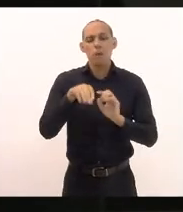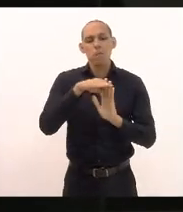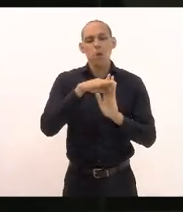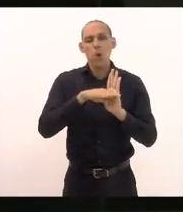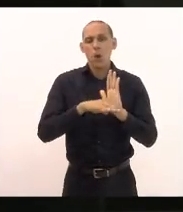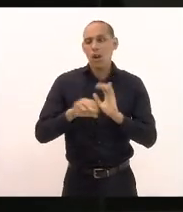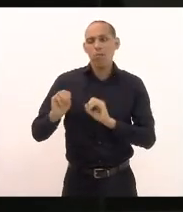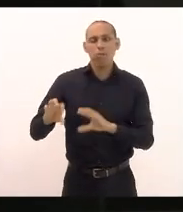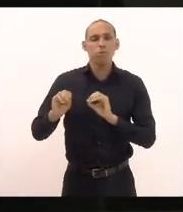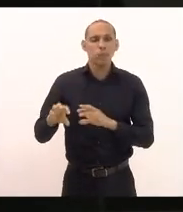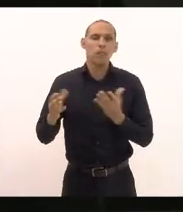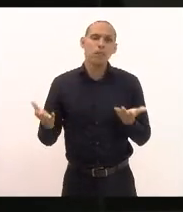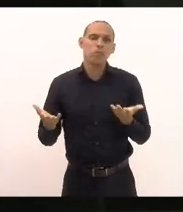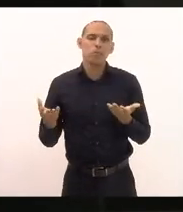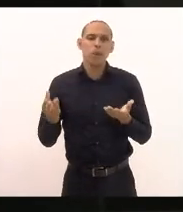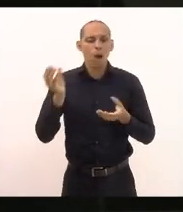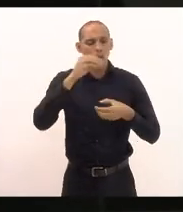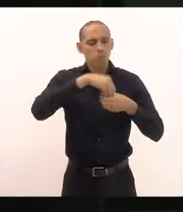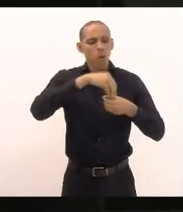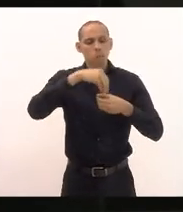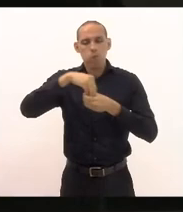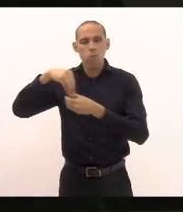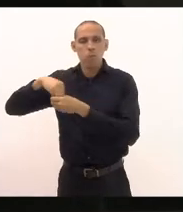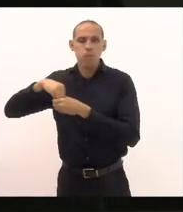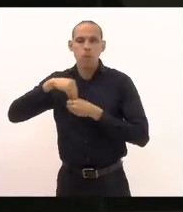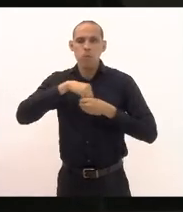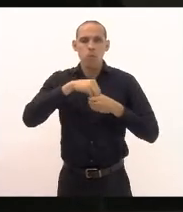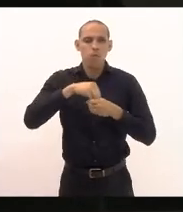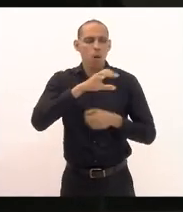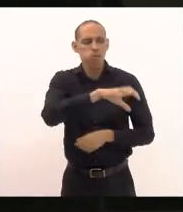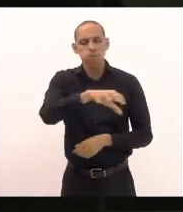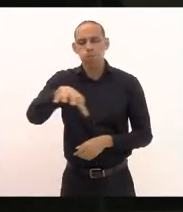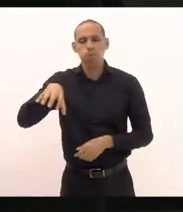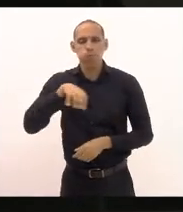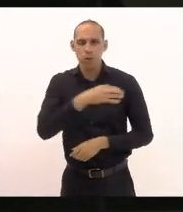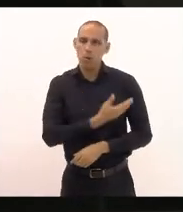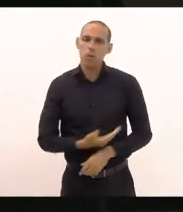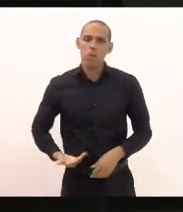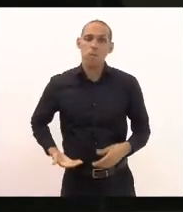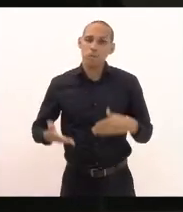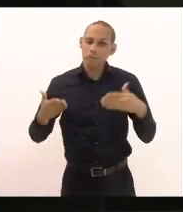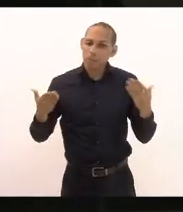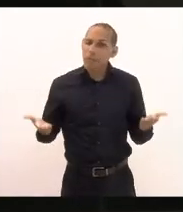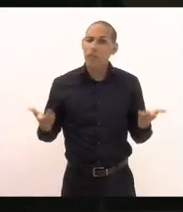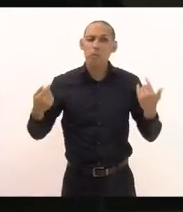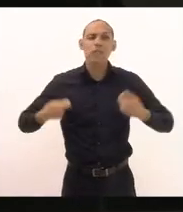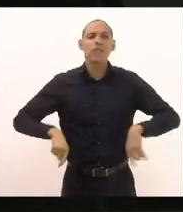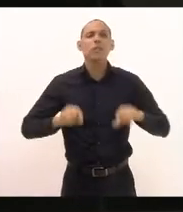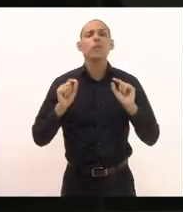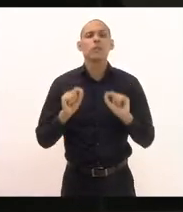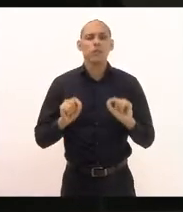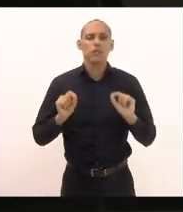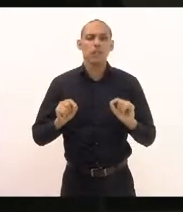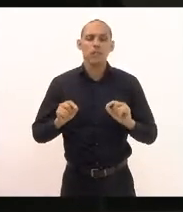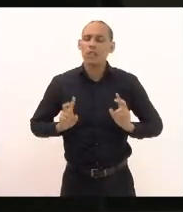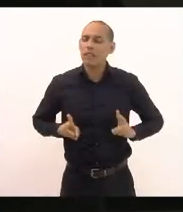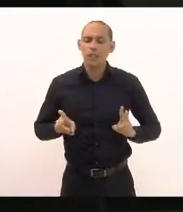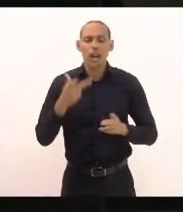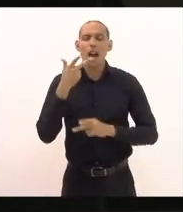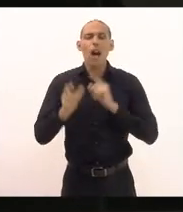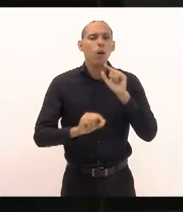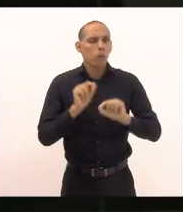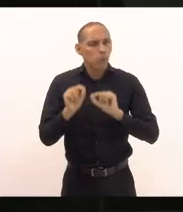educacionais implantados em todas as esferas governamentais. Assim, é preciso que se diga sempre que